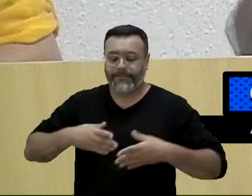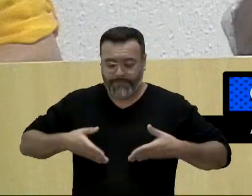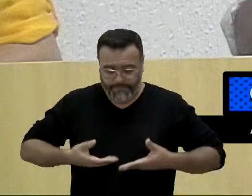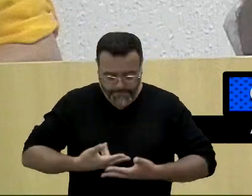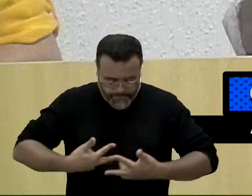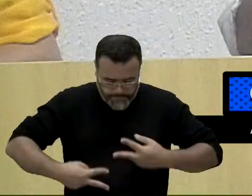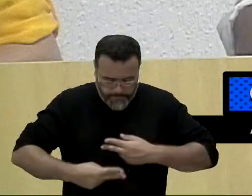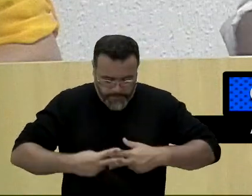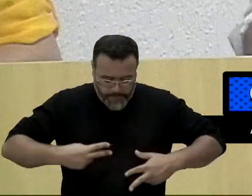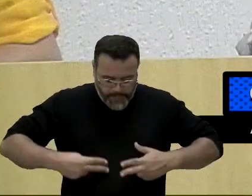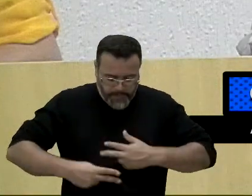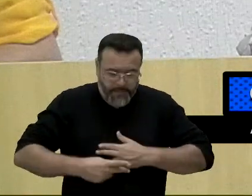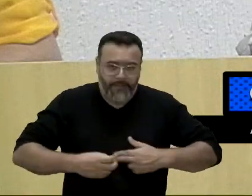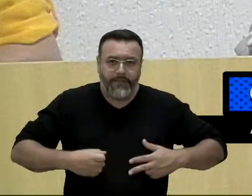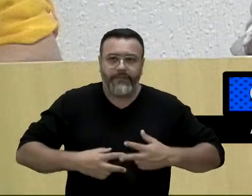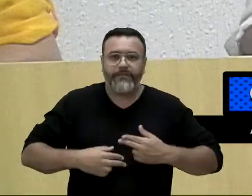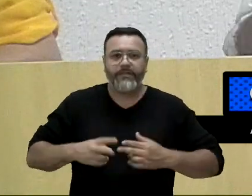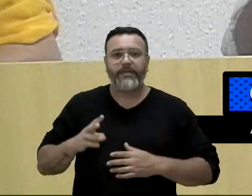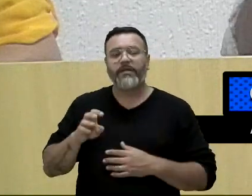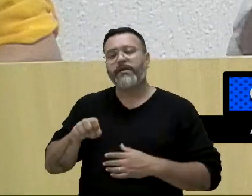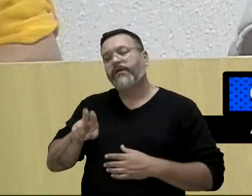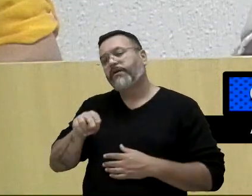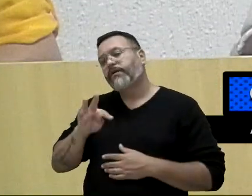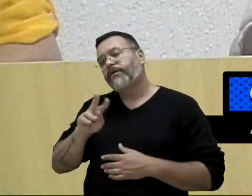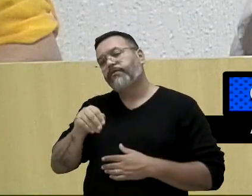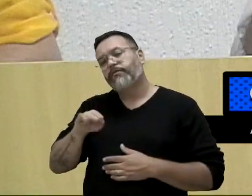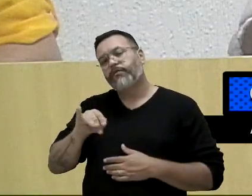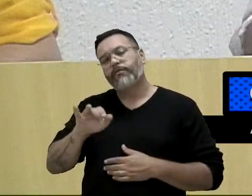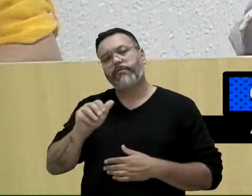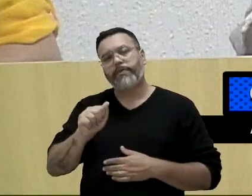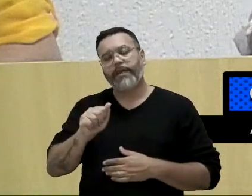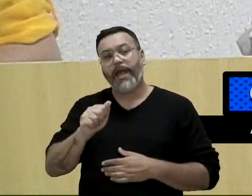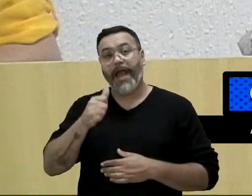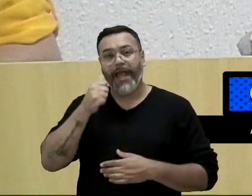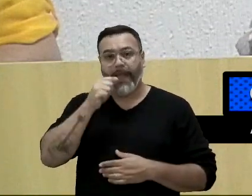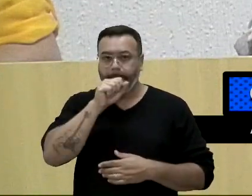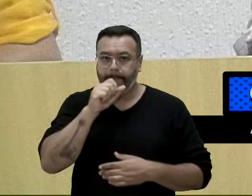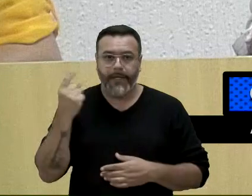coloca uma bolsinha de ostomia. Uma mãe solo que trabalha